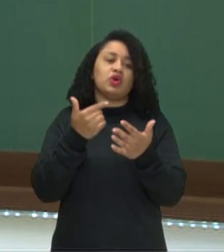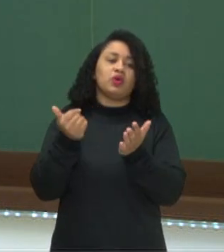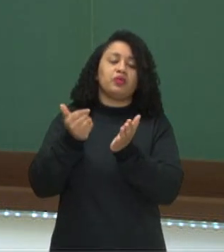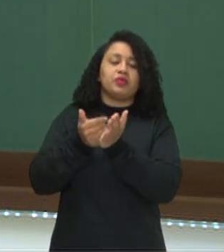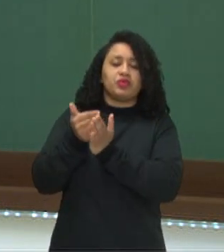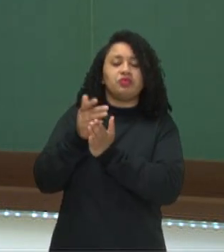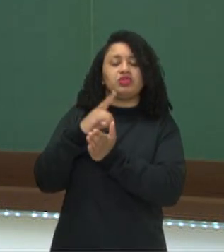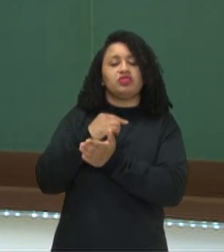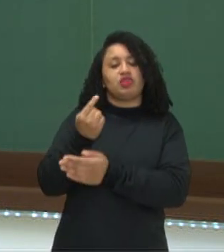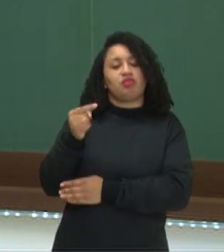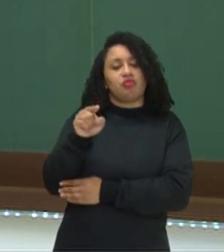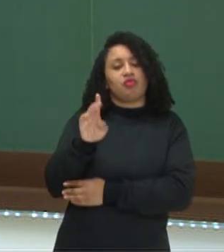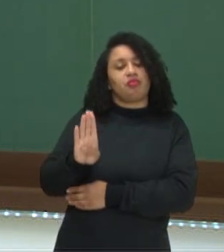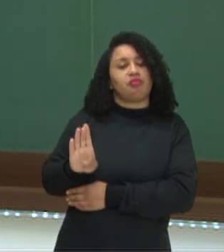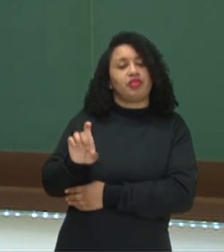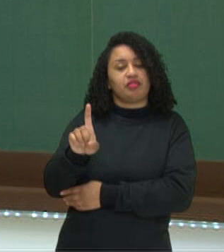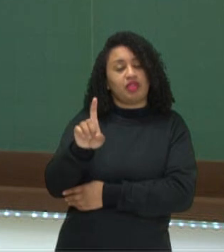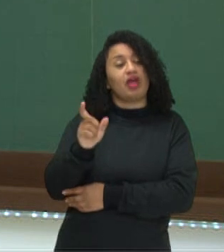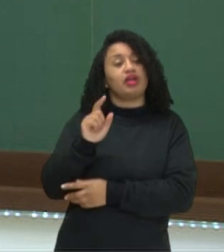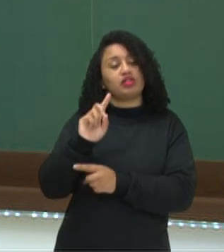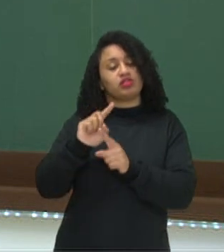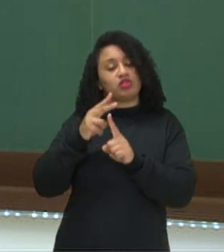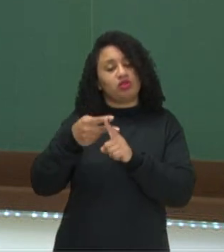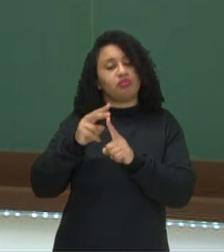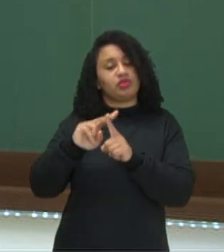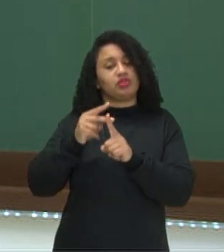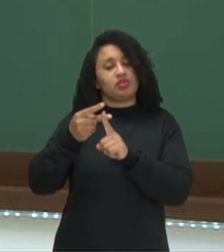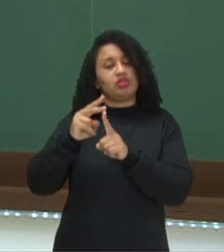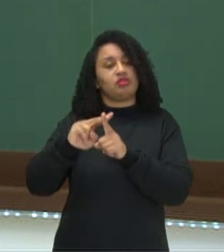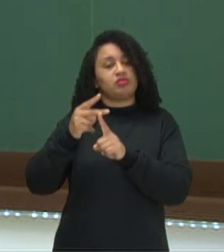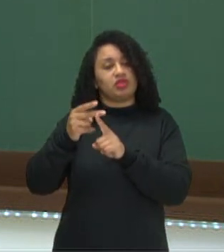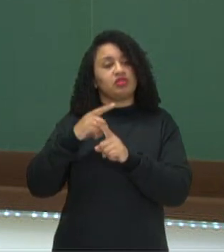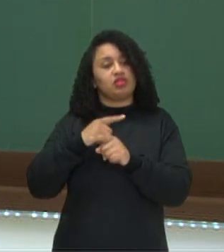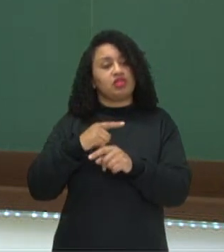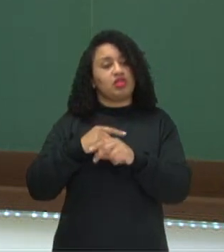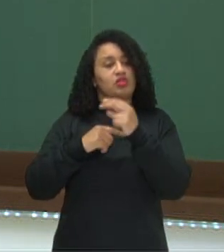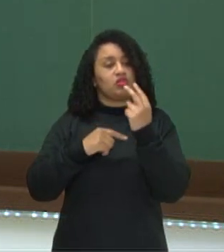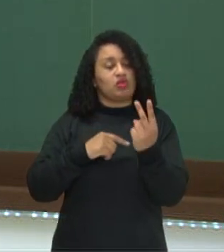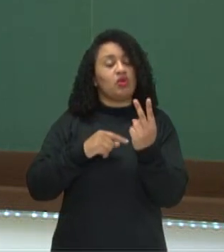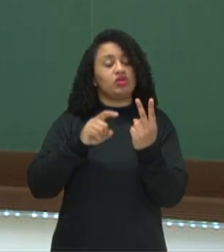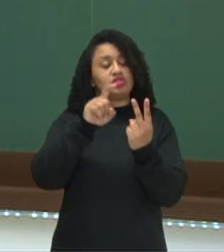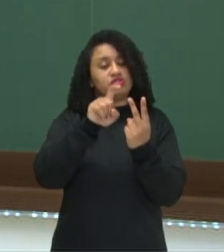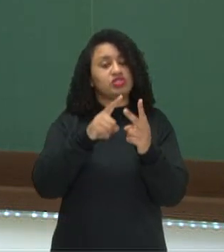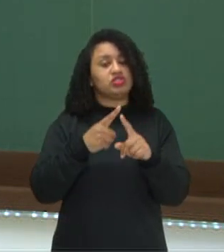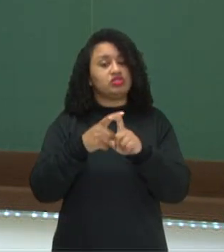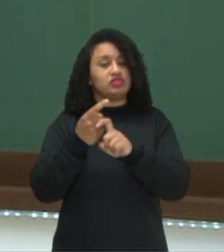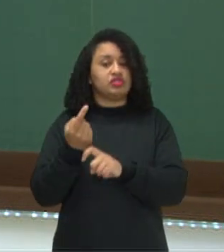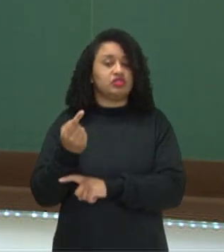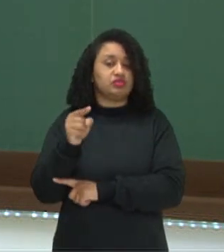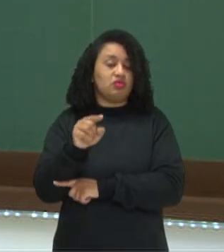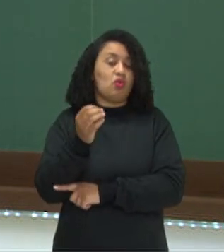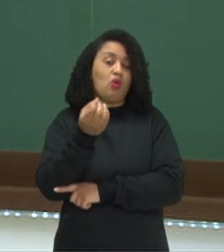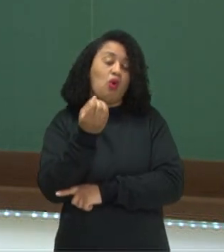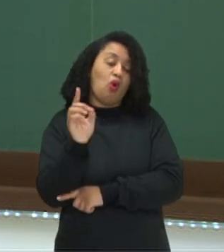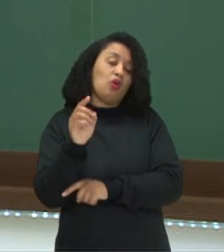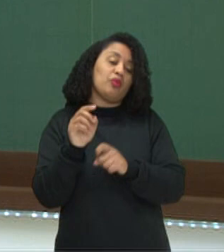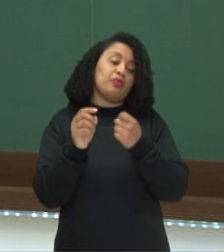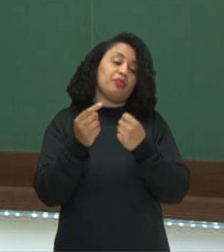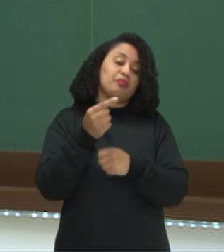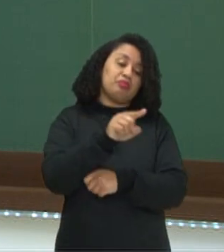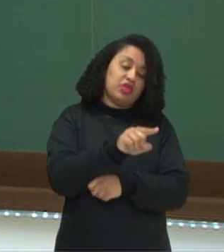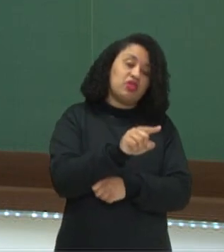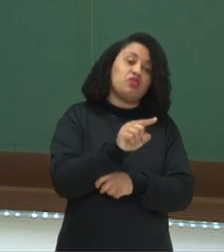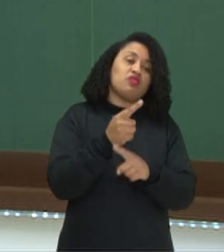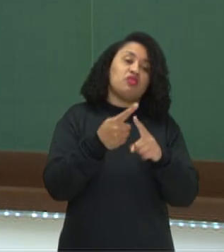início havia 1000 bactérias e ela dobra a cada hora, então nós temos 2 elevado na X vezes 1000, ou 1000